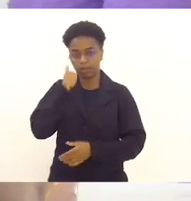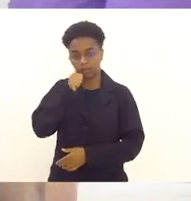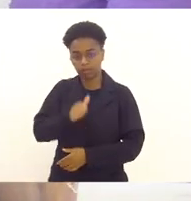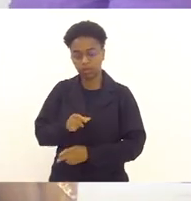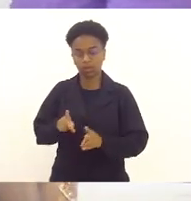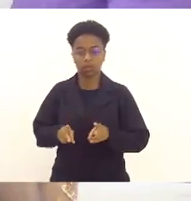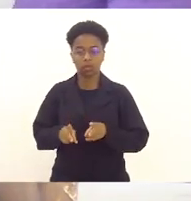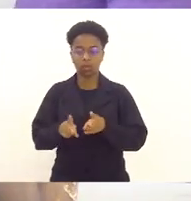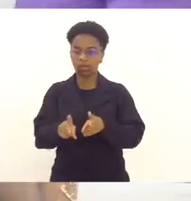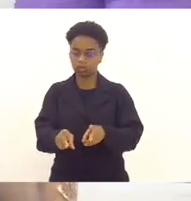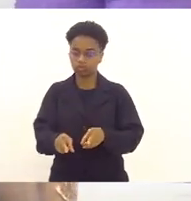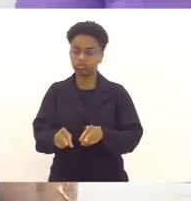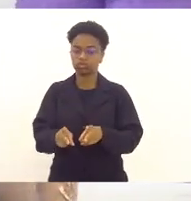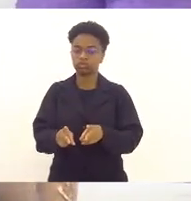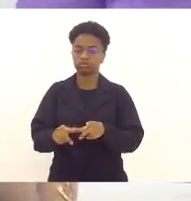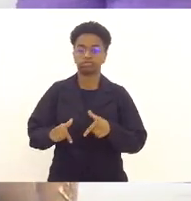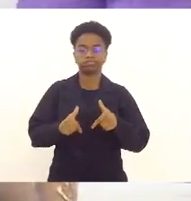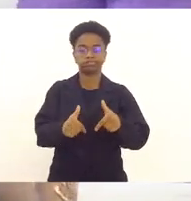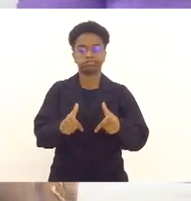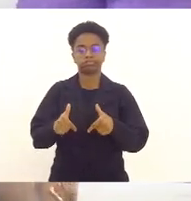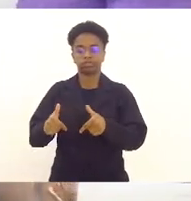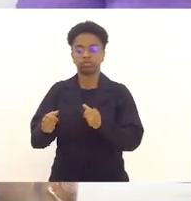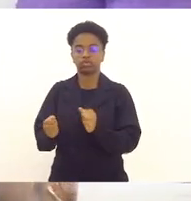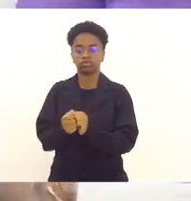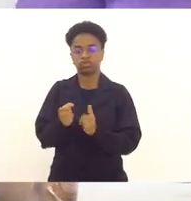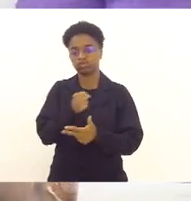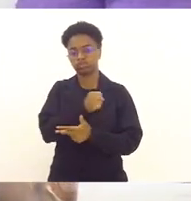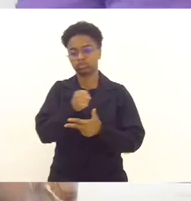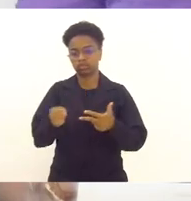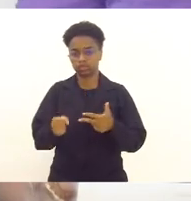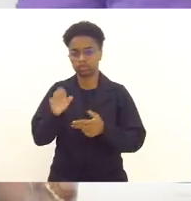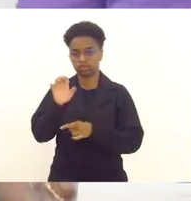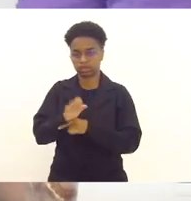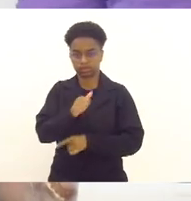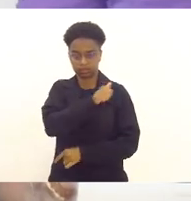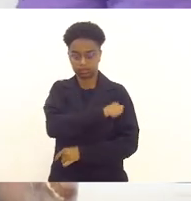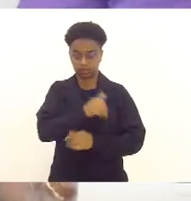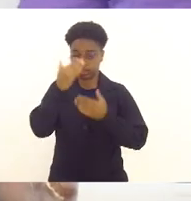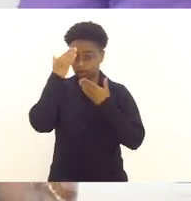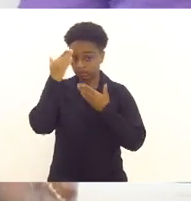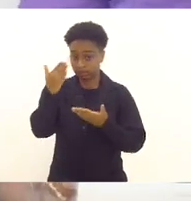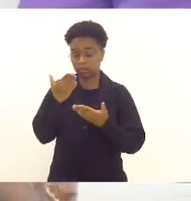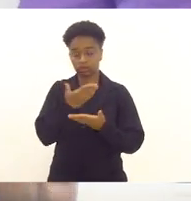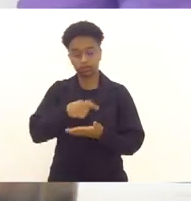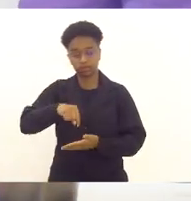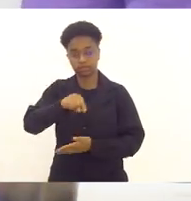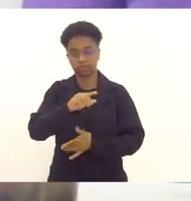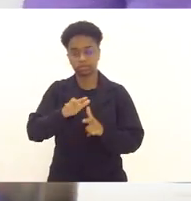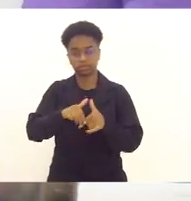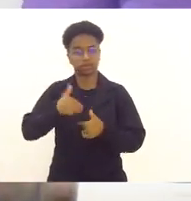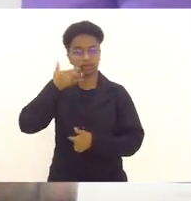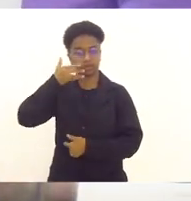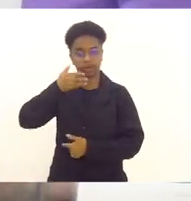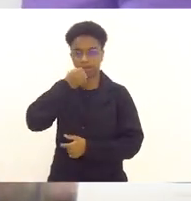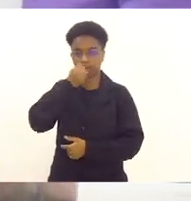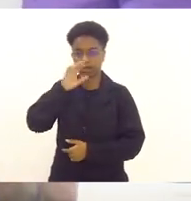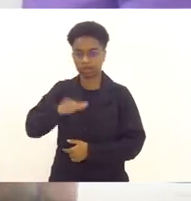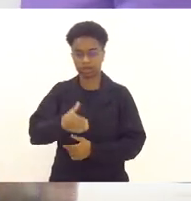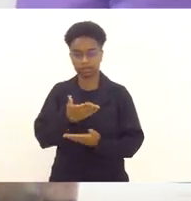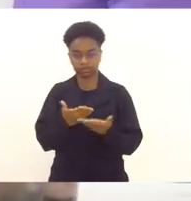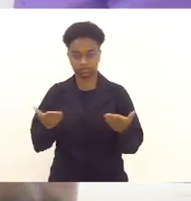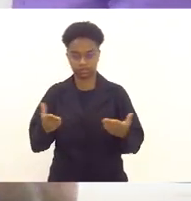Firme com todos os poderes do Estado do Rio de Janeiro agradeço muito momento de Fala uma boa tarde a